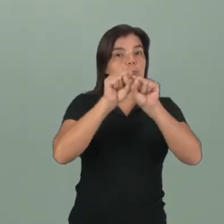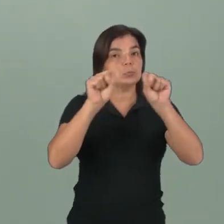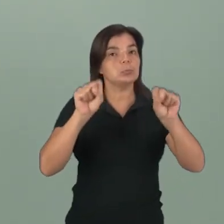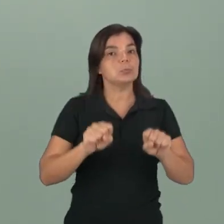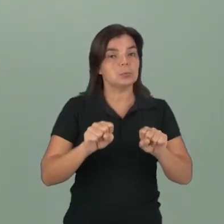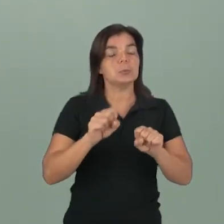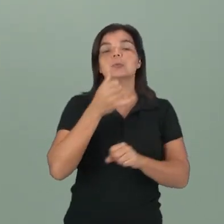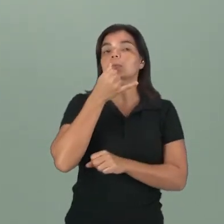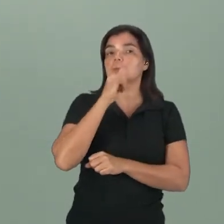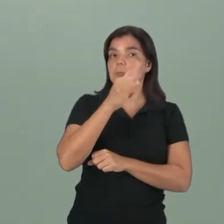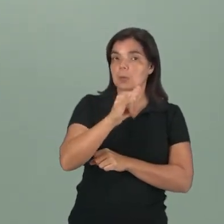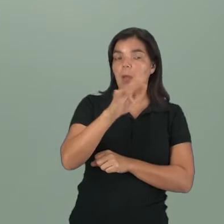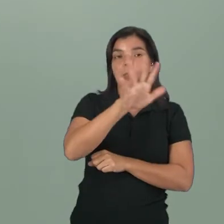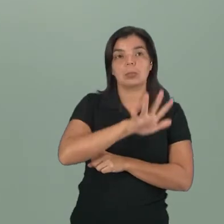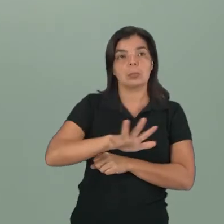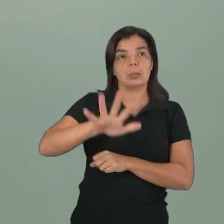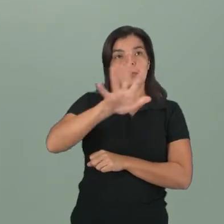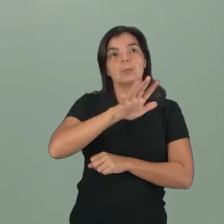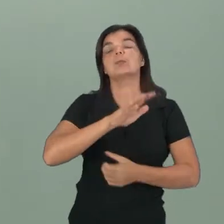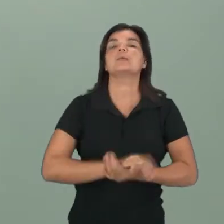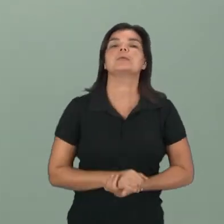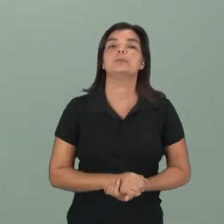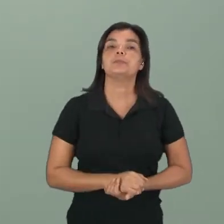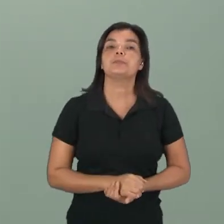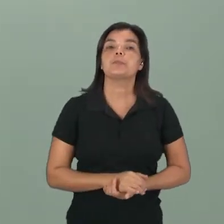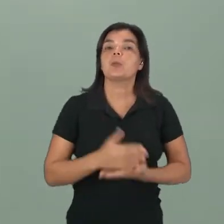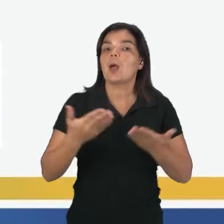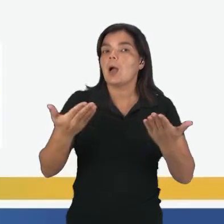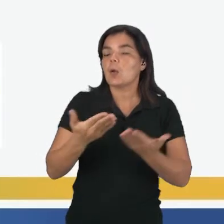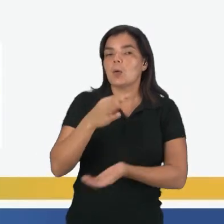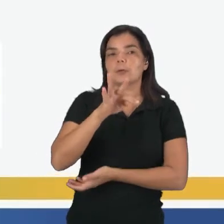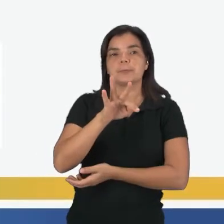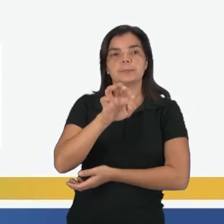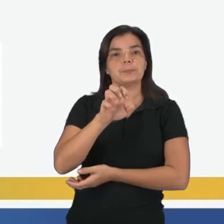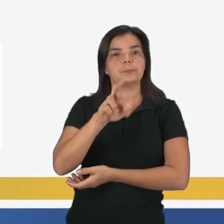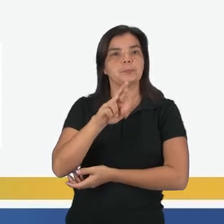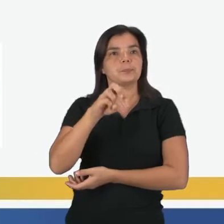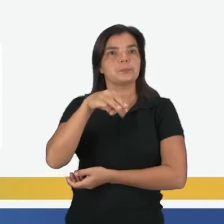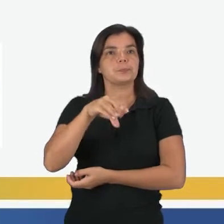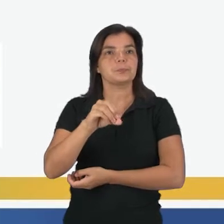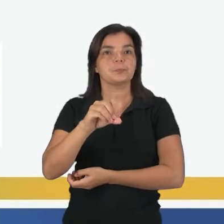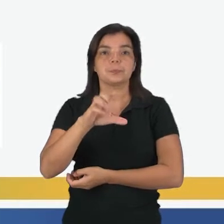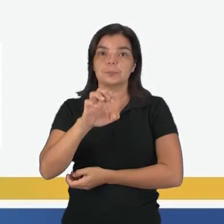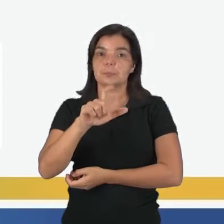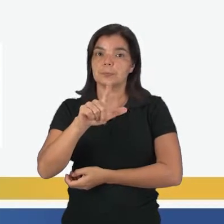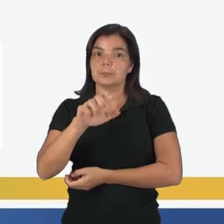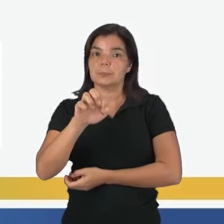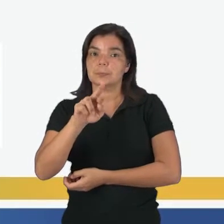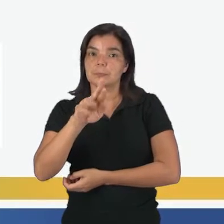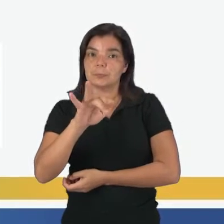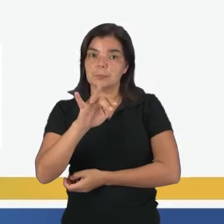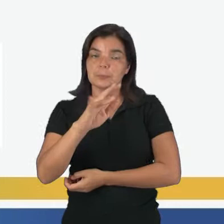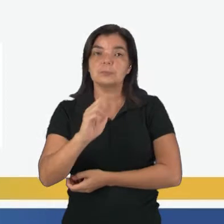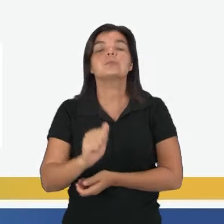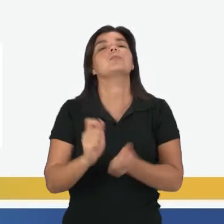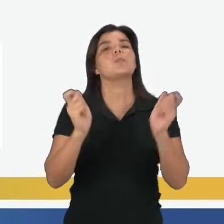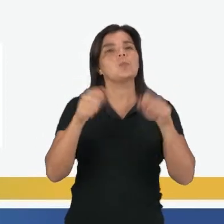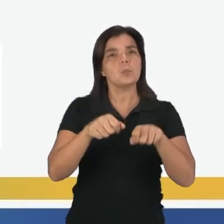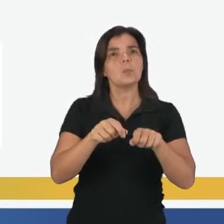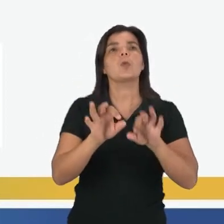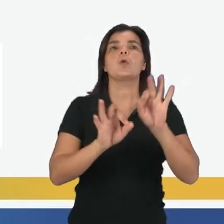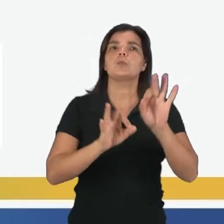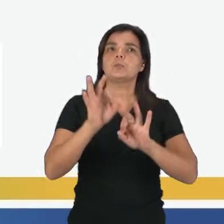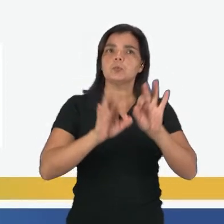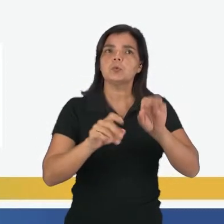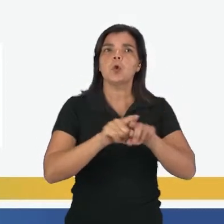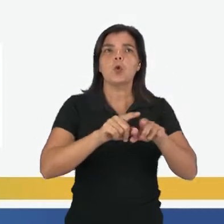rede hidrelétrica nacional. Quanto à termoelétrica, pode-se produzi-la usando uma pequena caldeira a vapor, com